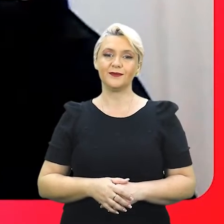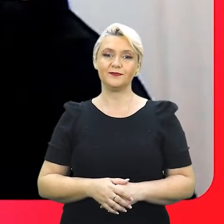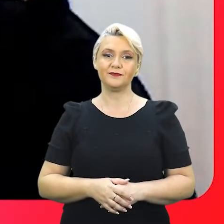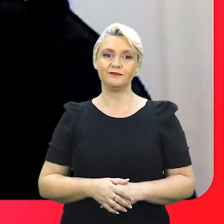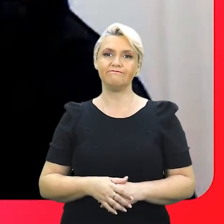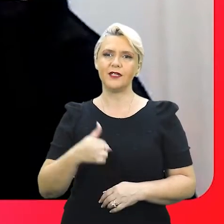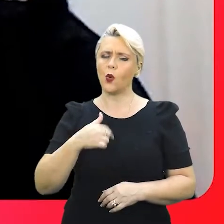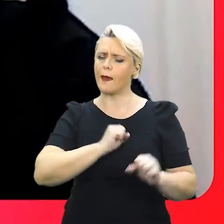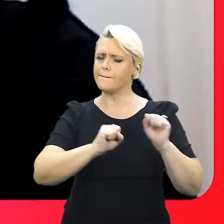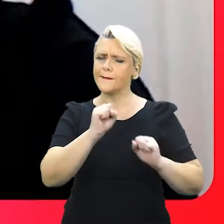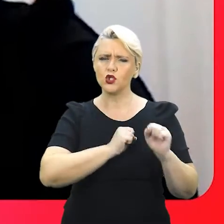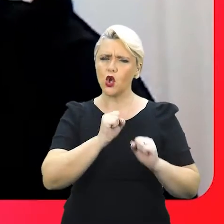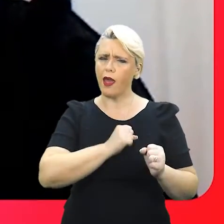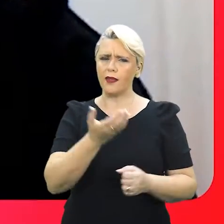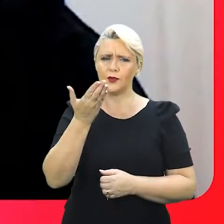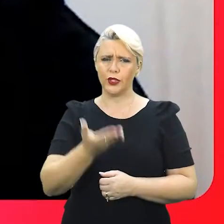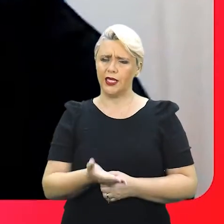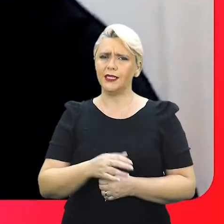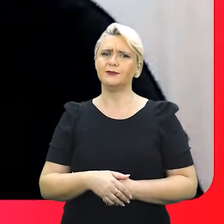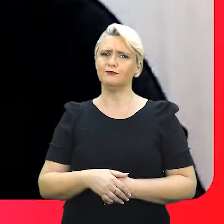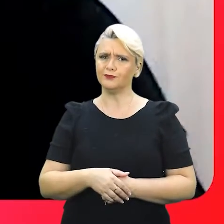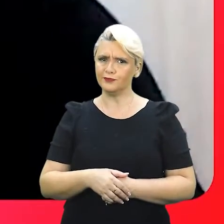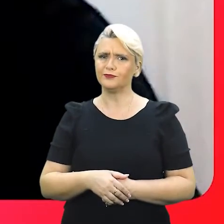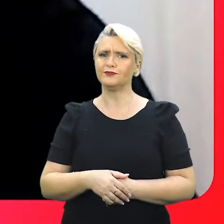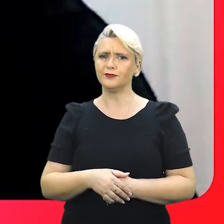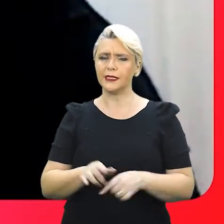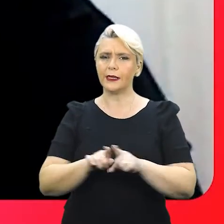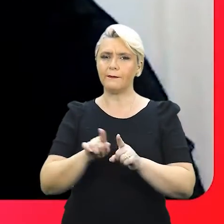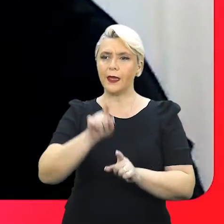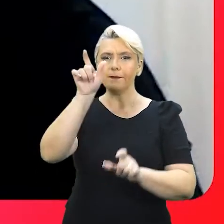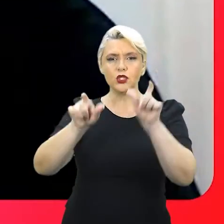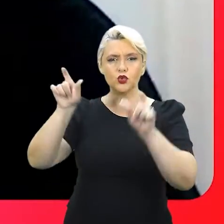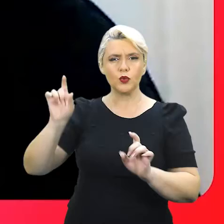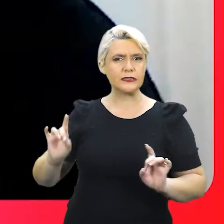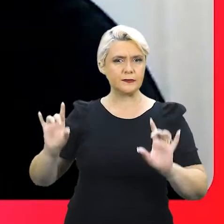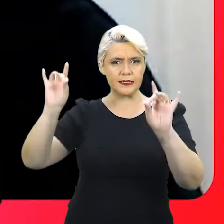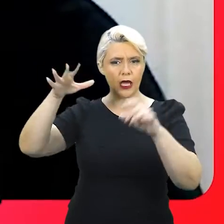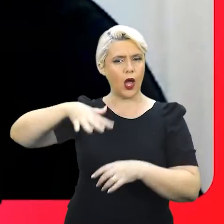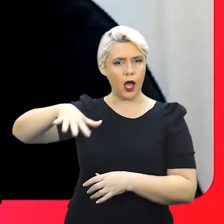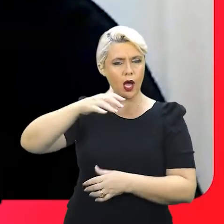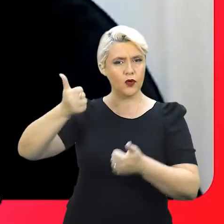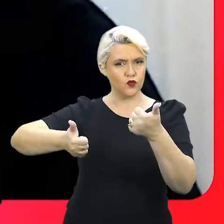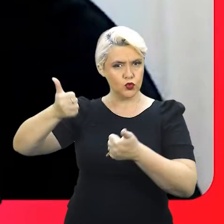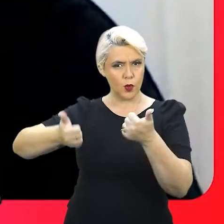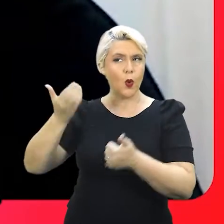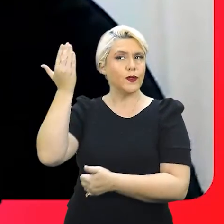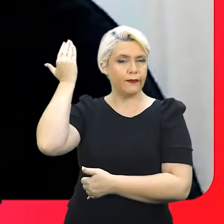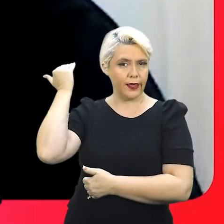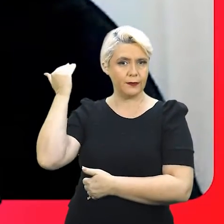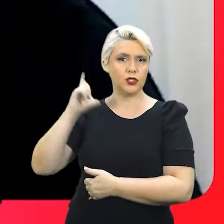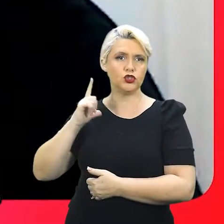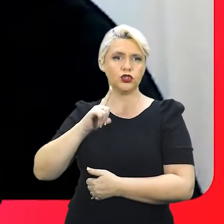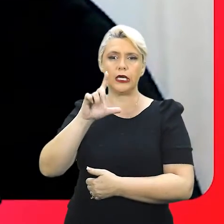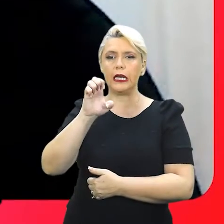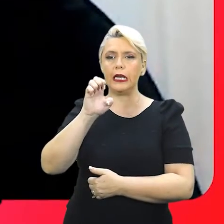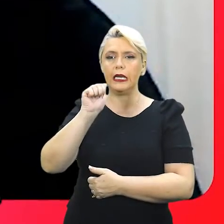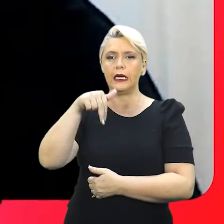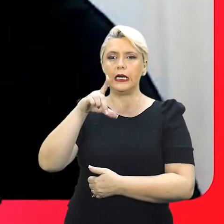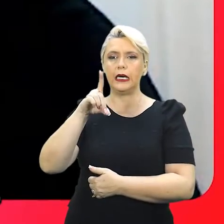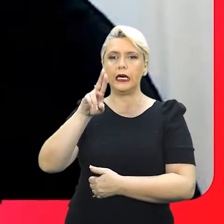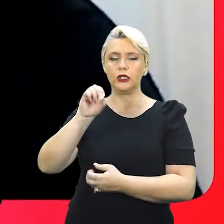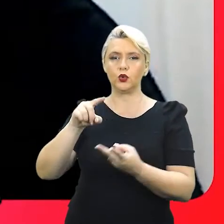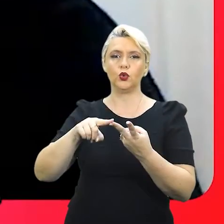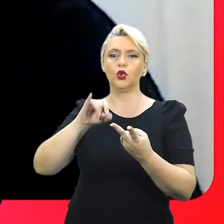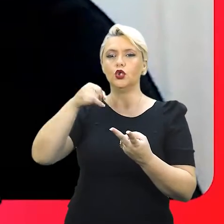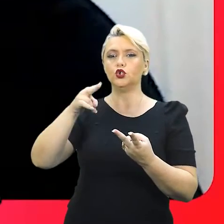e era apaixonado por pessoas especiais no futebol na época. Né? Você tinha Uhum. Leandro,